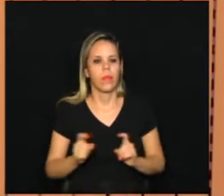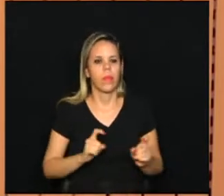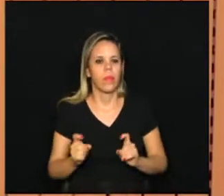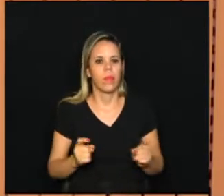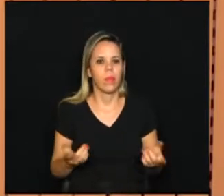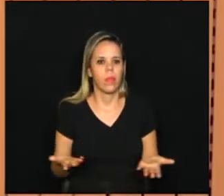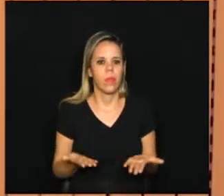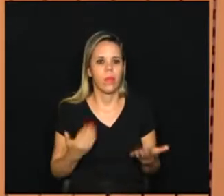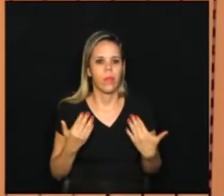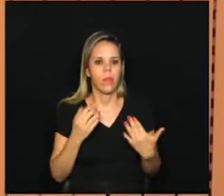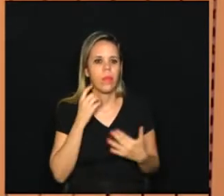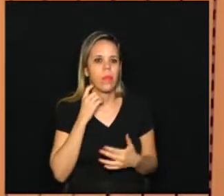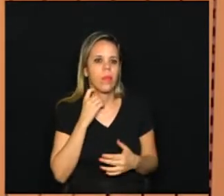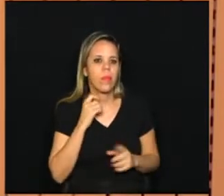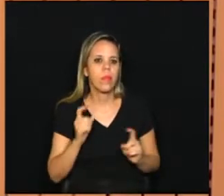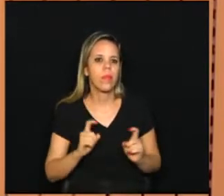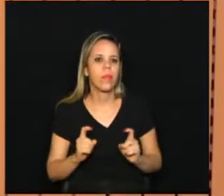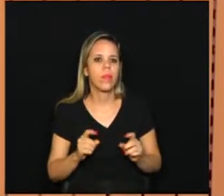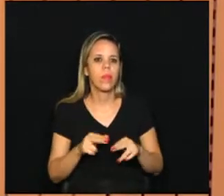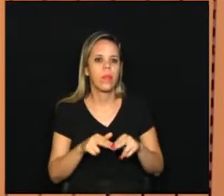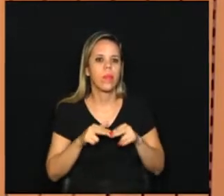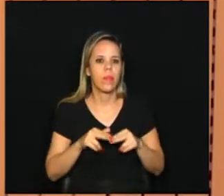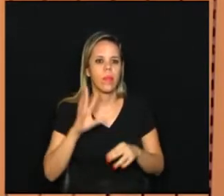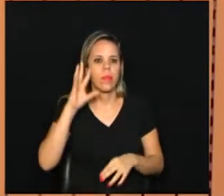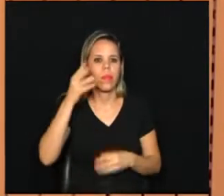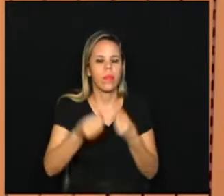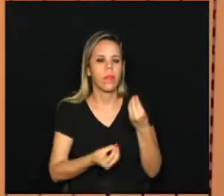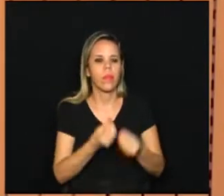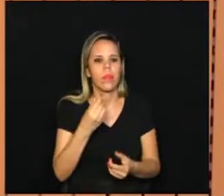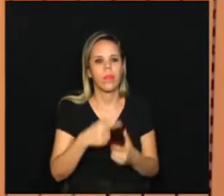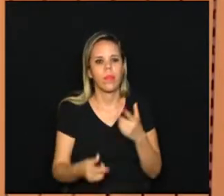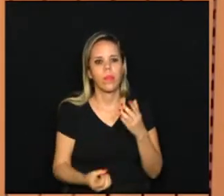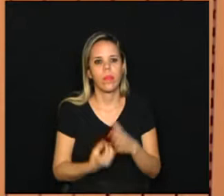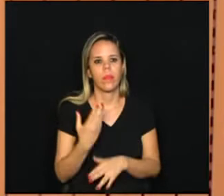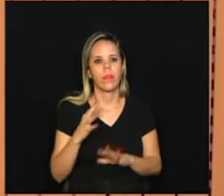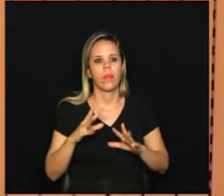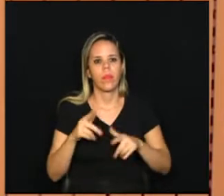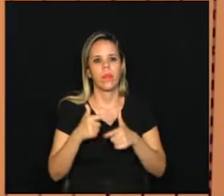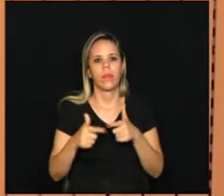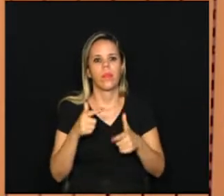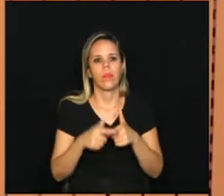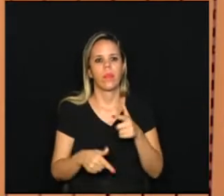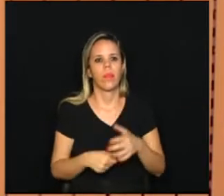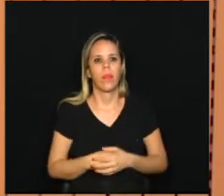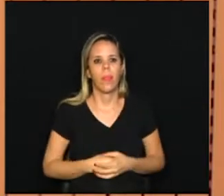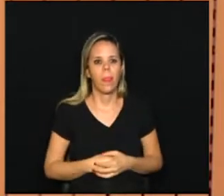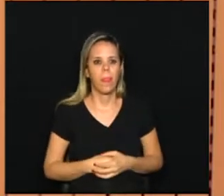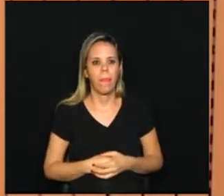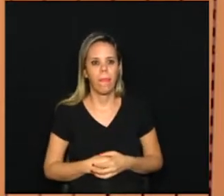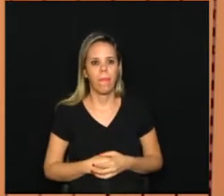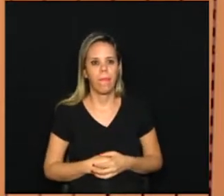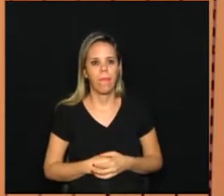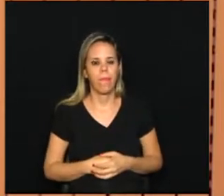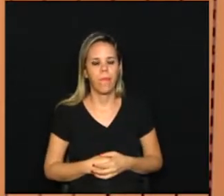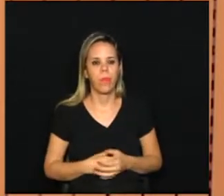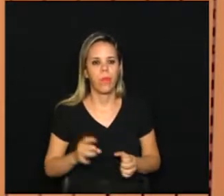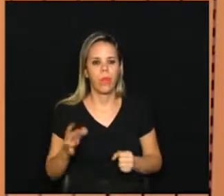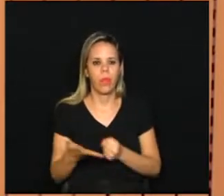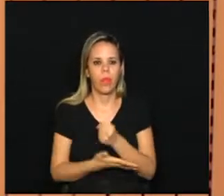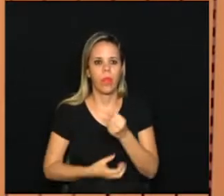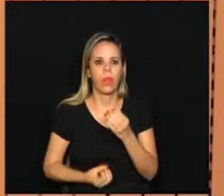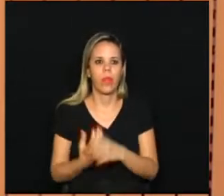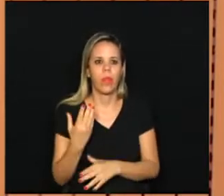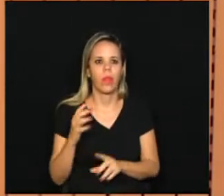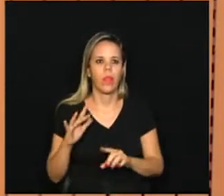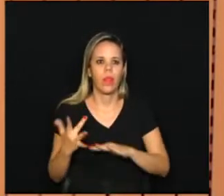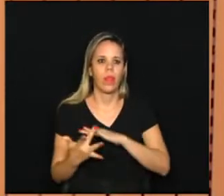hoje nessa reunião, justamente para a gente entender de fato como foi todo o caso, não só o superficial que acabou aparecendo na mídia,